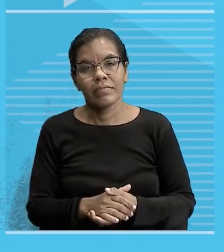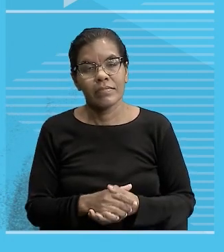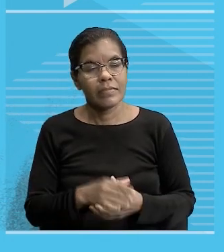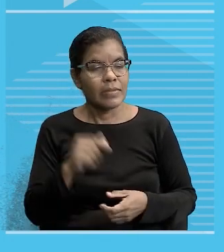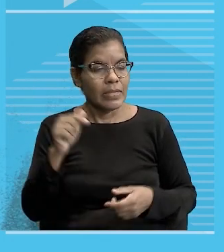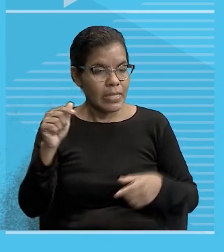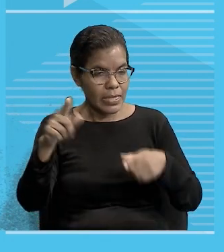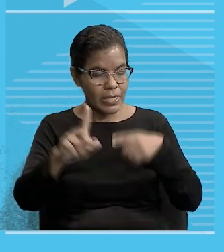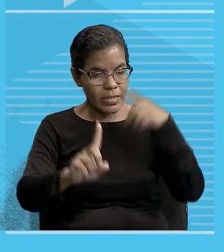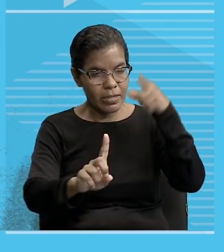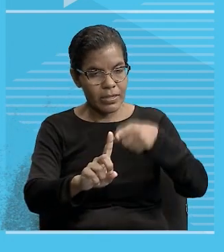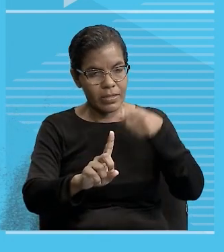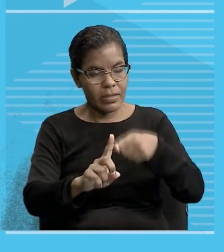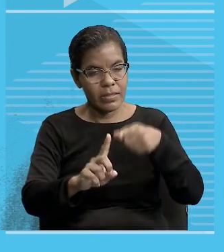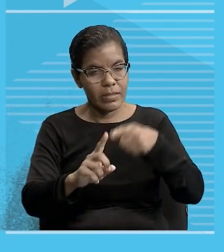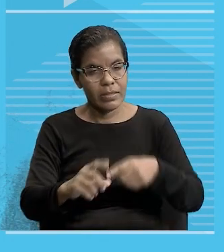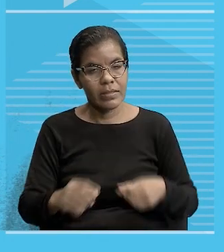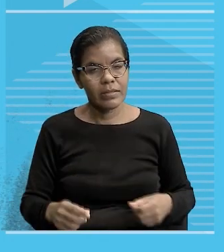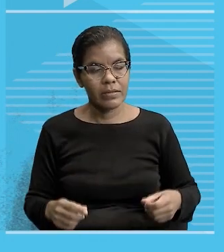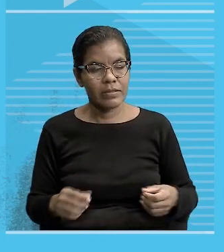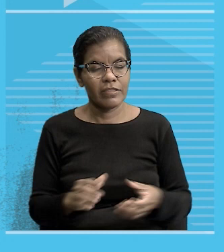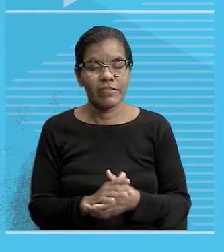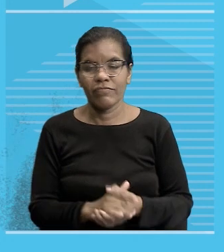este cliente insatisfeito